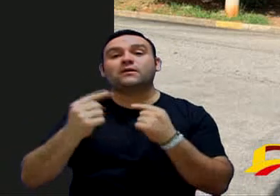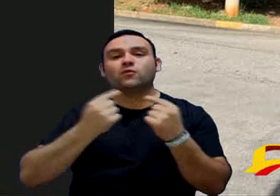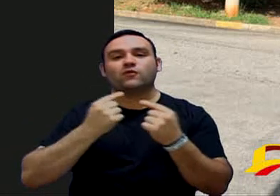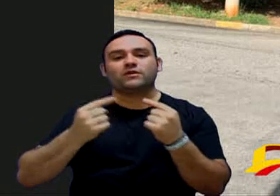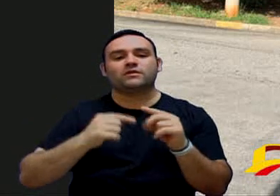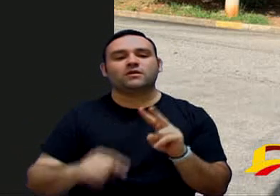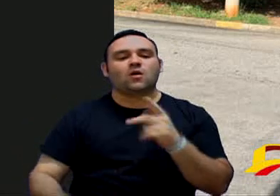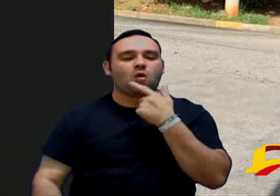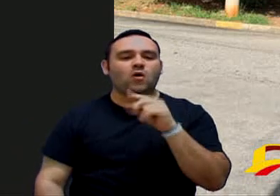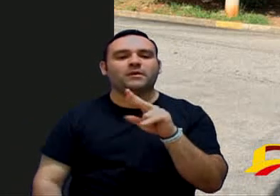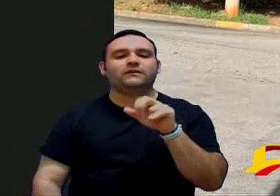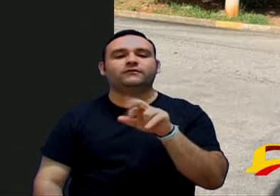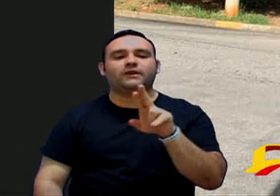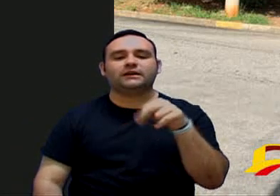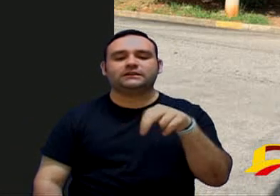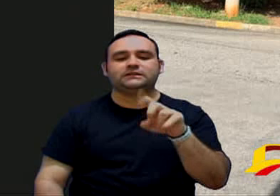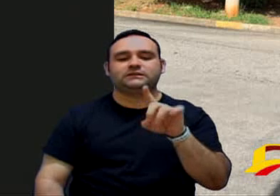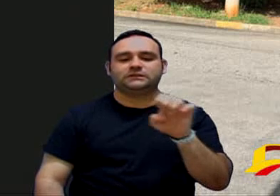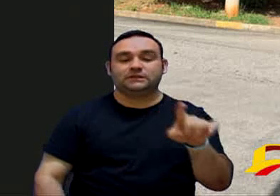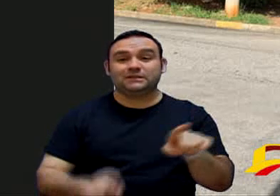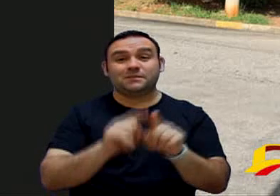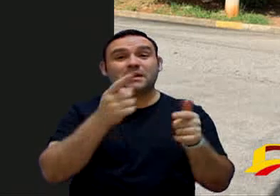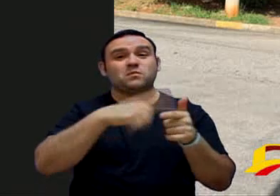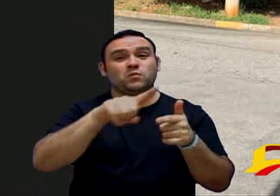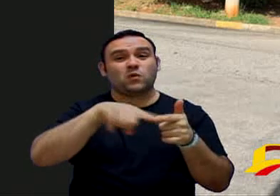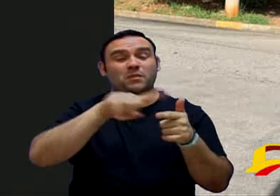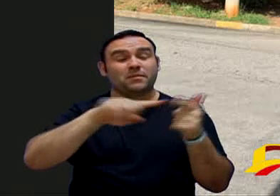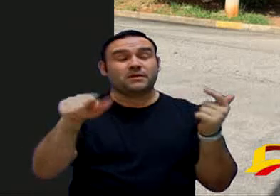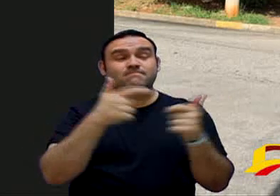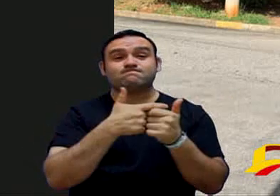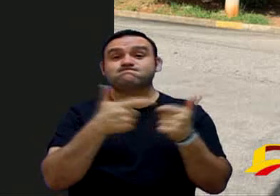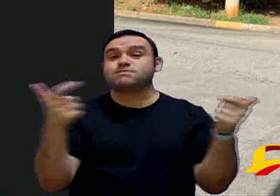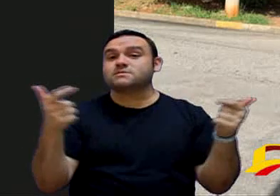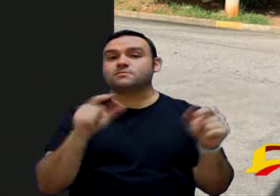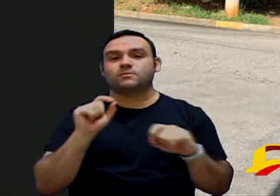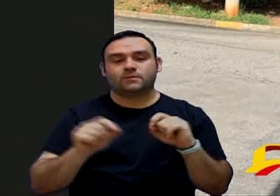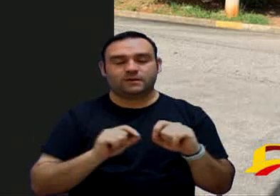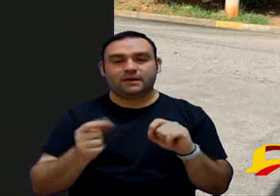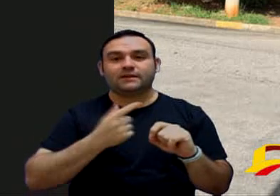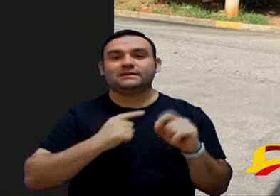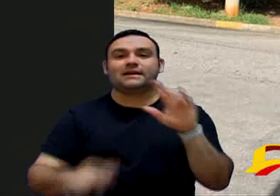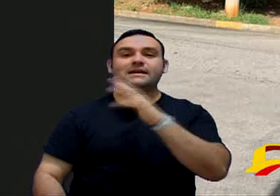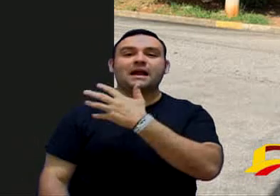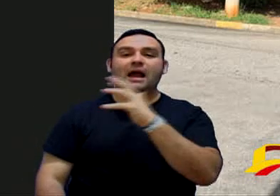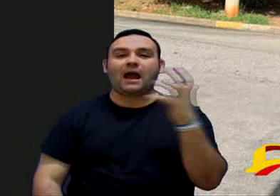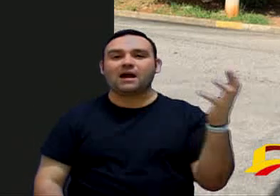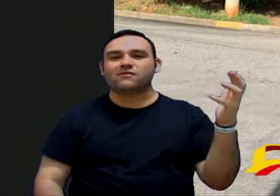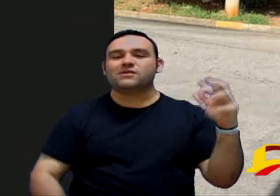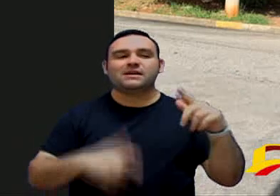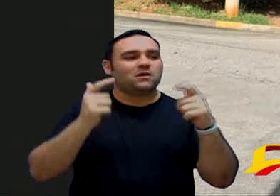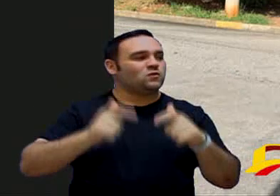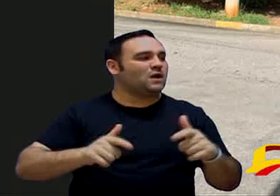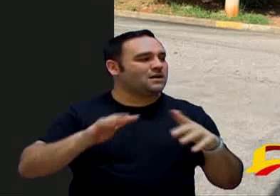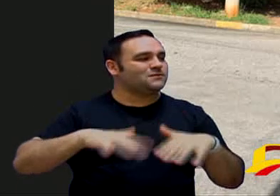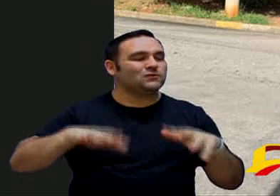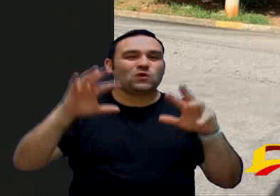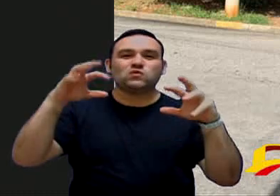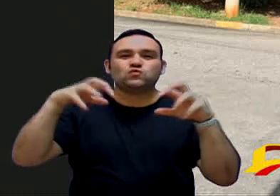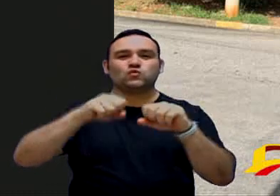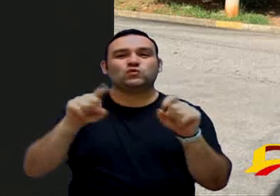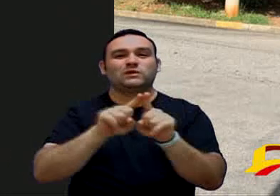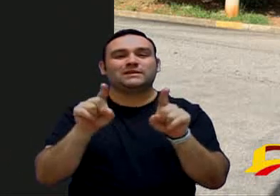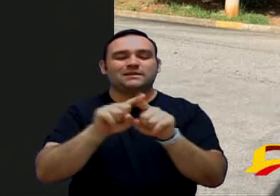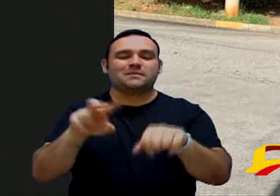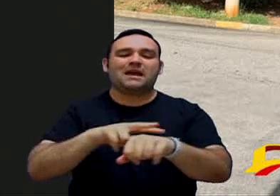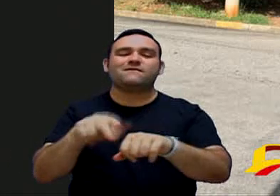conversamos seu Wagner a dona Neide e ali é um problema tremendo em relação às árvores deixei escuro local e a